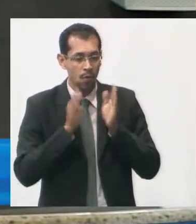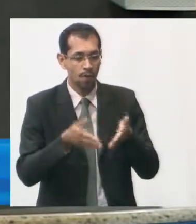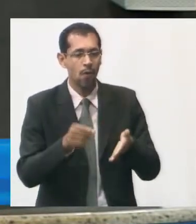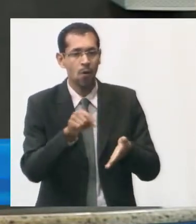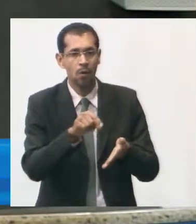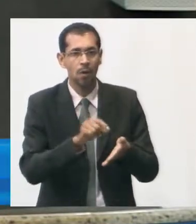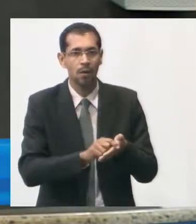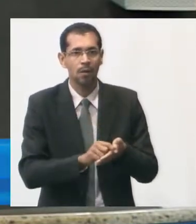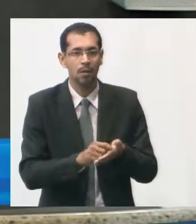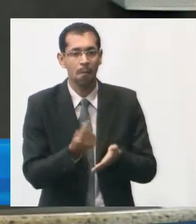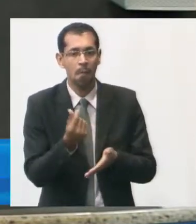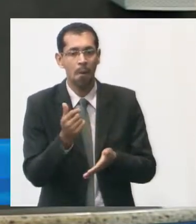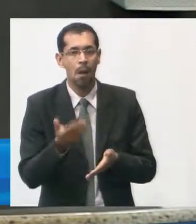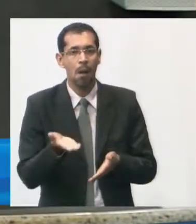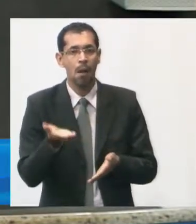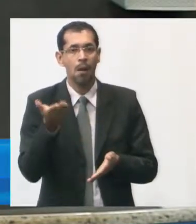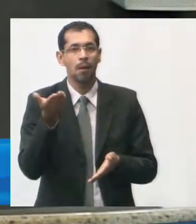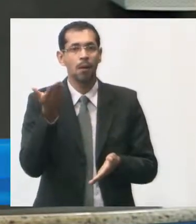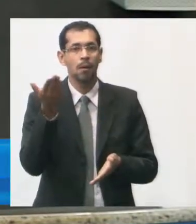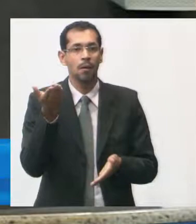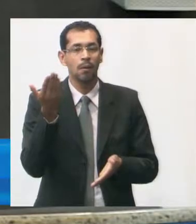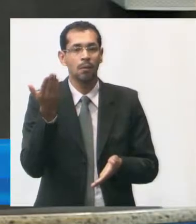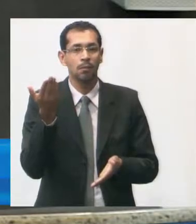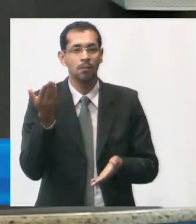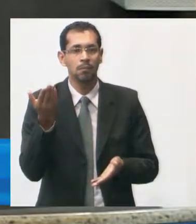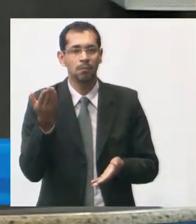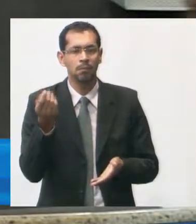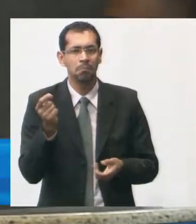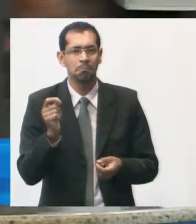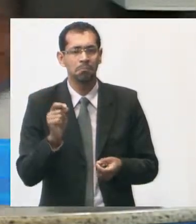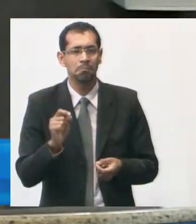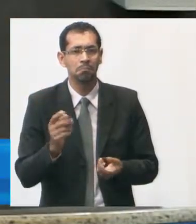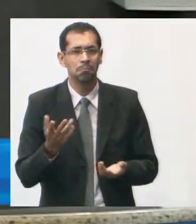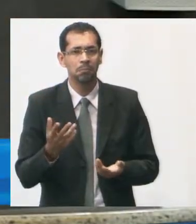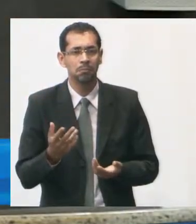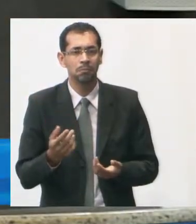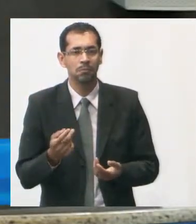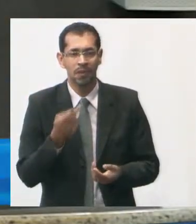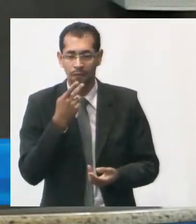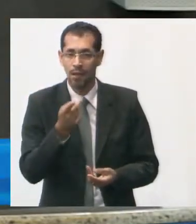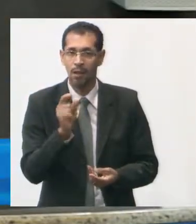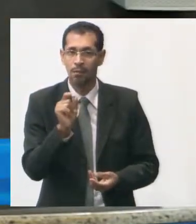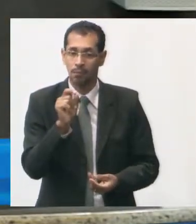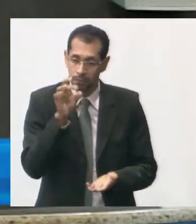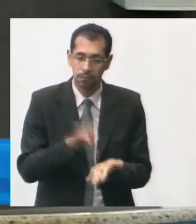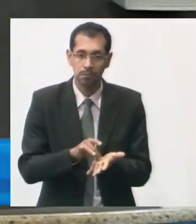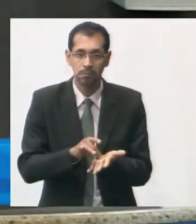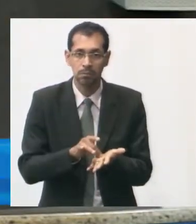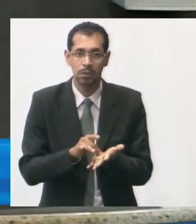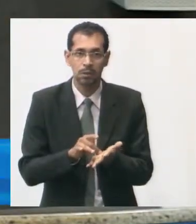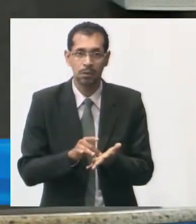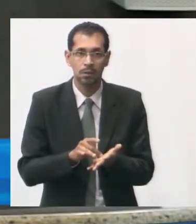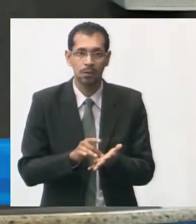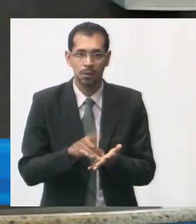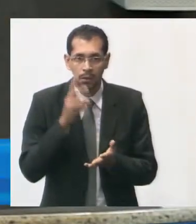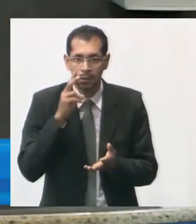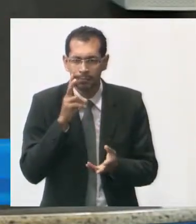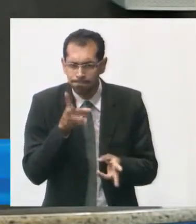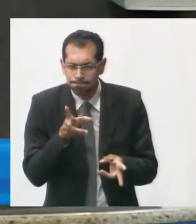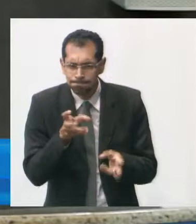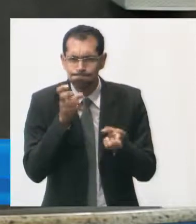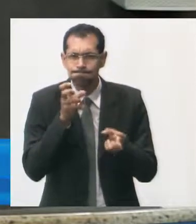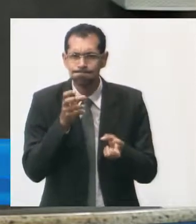vai lá e fala do que não existe ainda não. Vai lá e fala daquilo que você fez, daquilo que você viu, daquilo que tem na casa